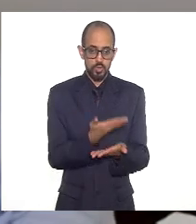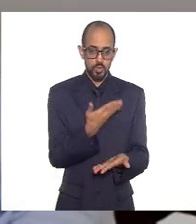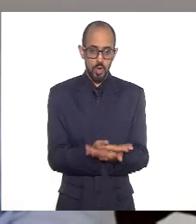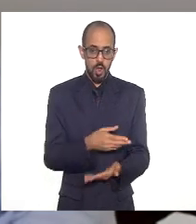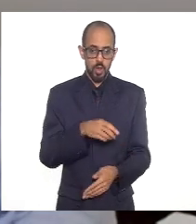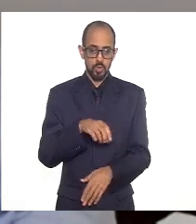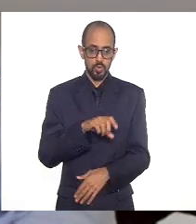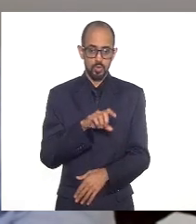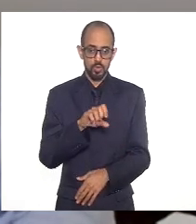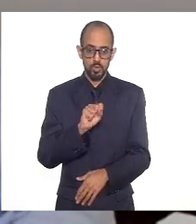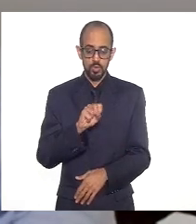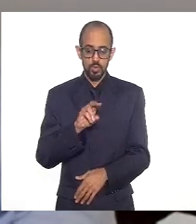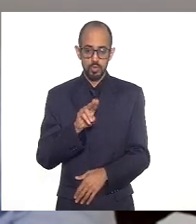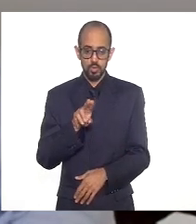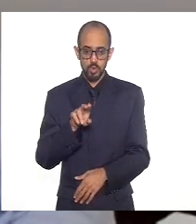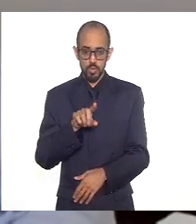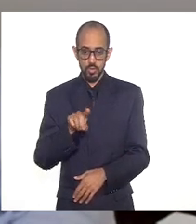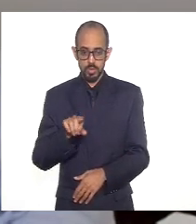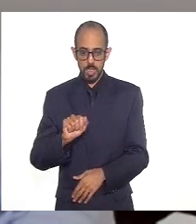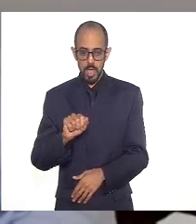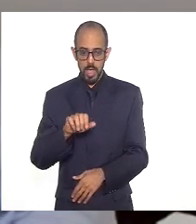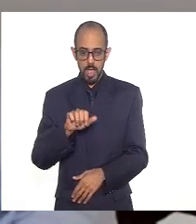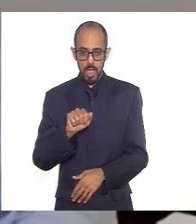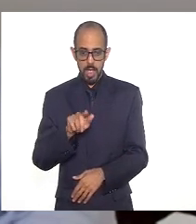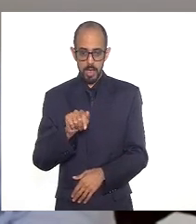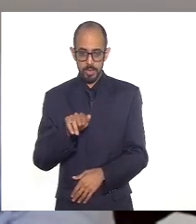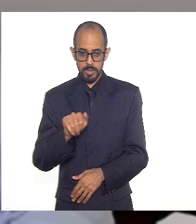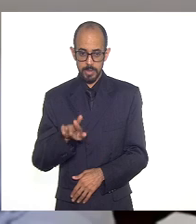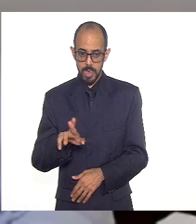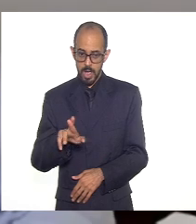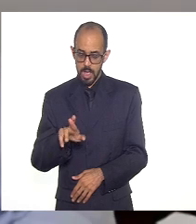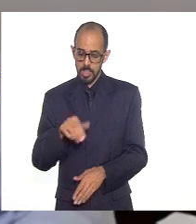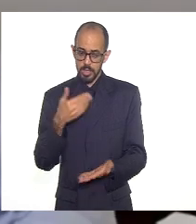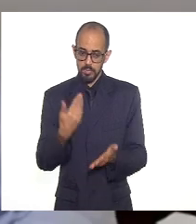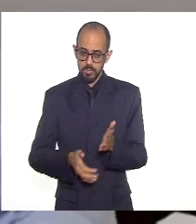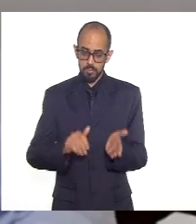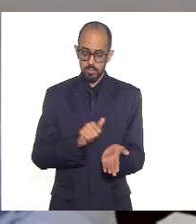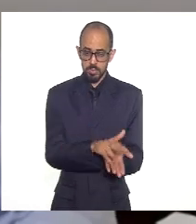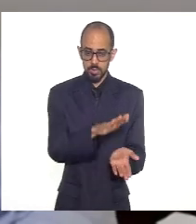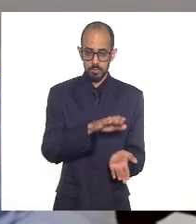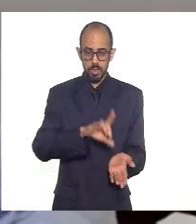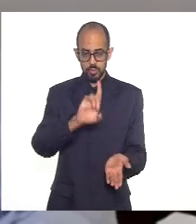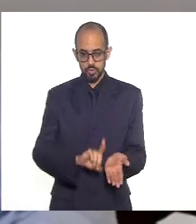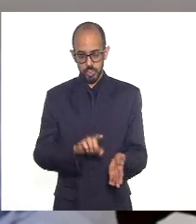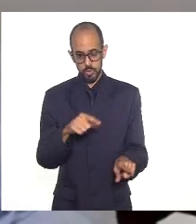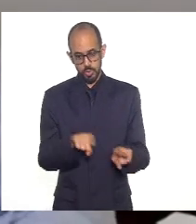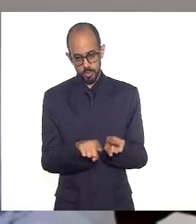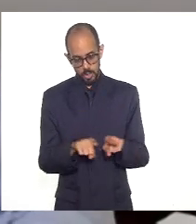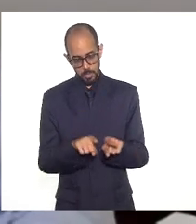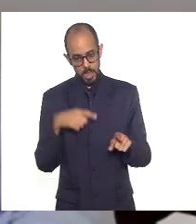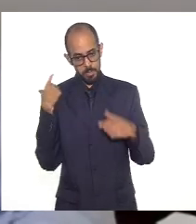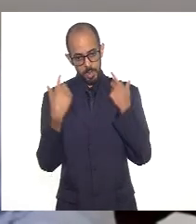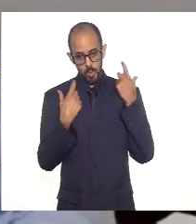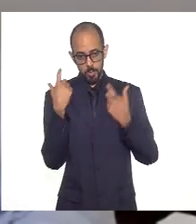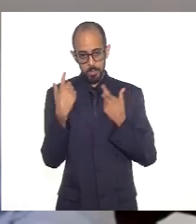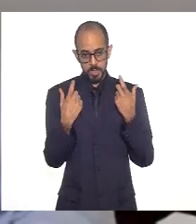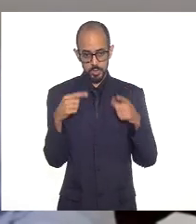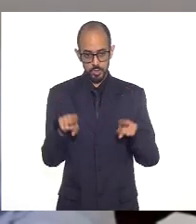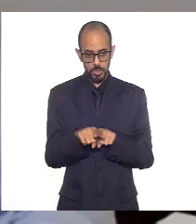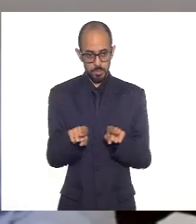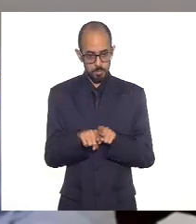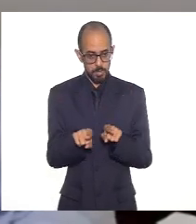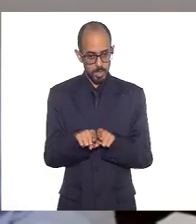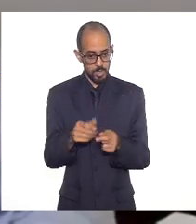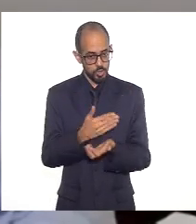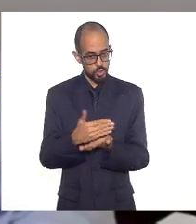cuja direção foi exonerada recentemente, né? É muito preocupante, de fato, né, que comecemos